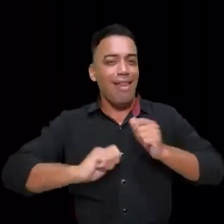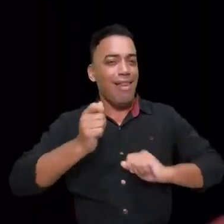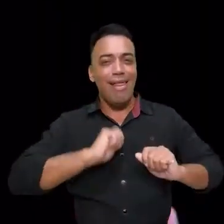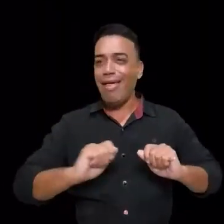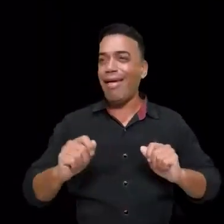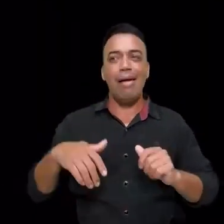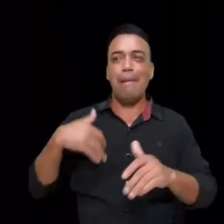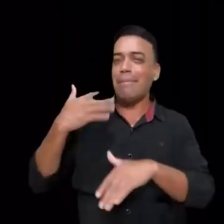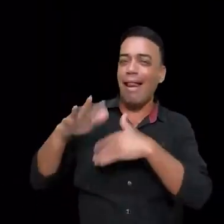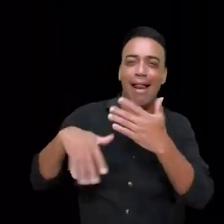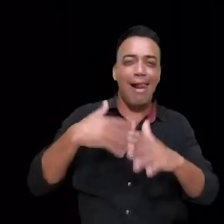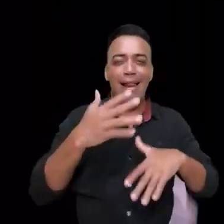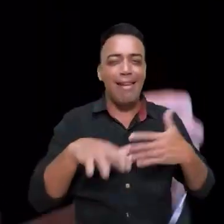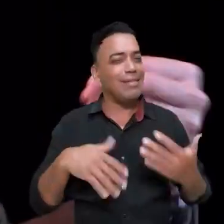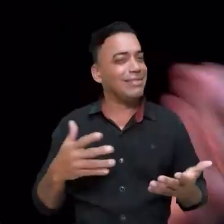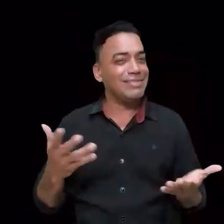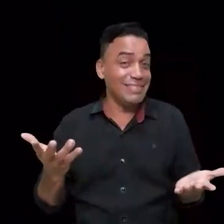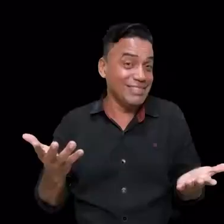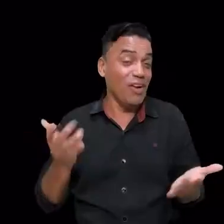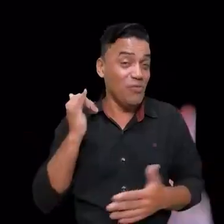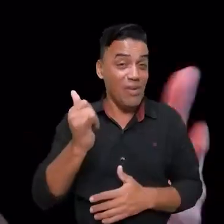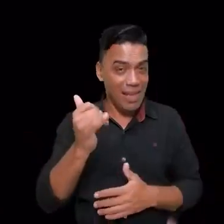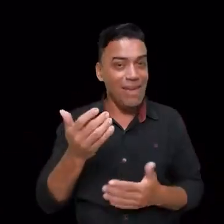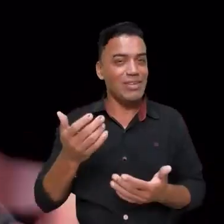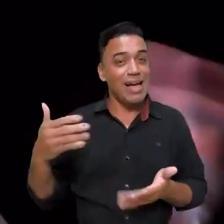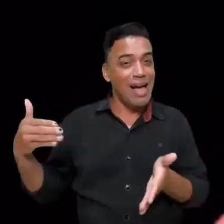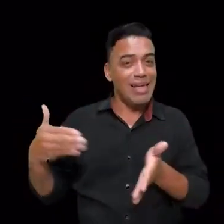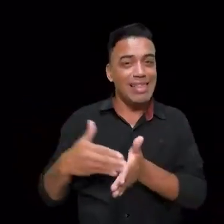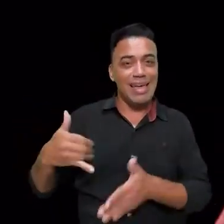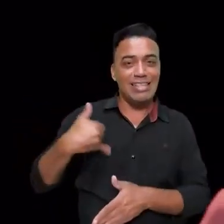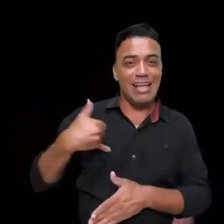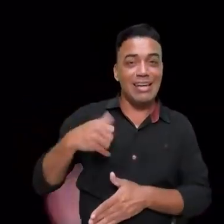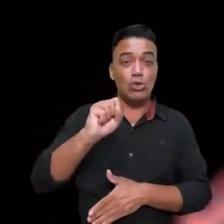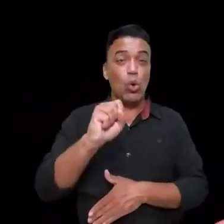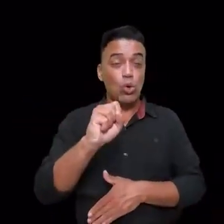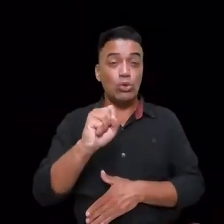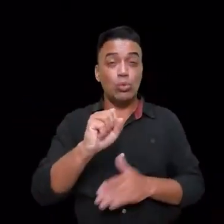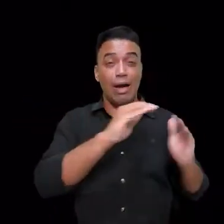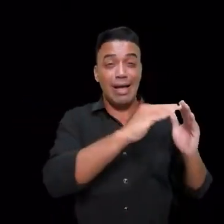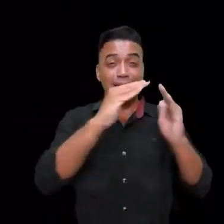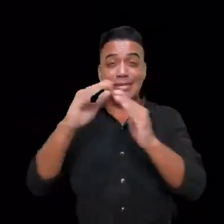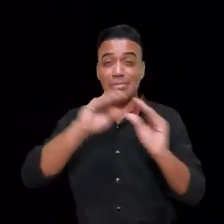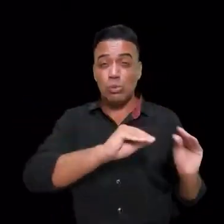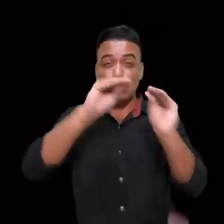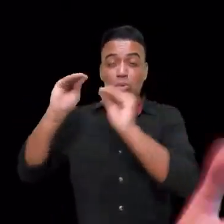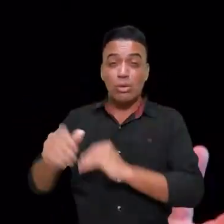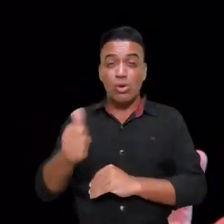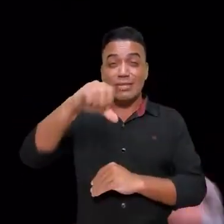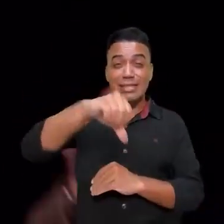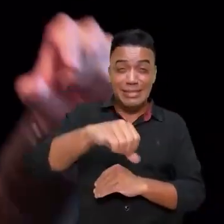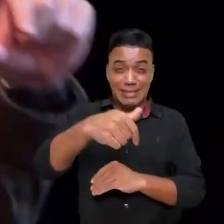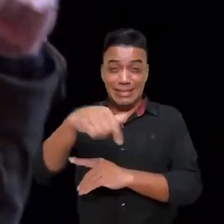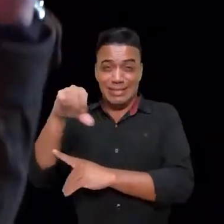absolutamente indomável, né? Como eu disse para vocês, até os 8 anos, 8 endereços, e em 1979, com 8 anos, no